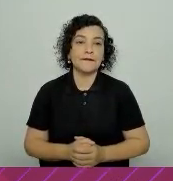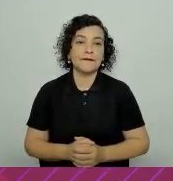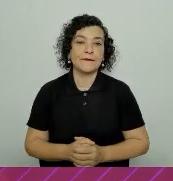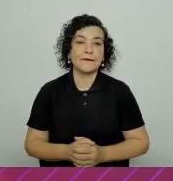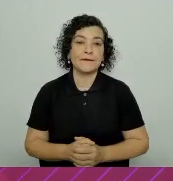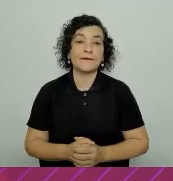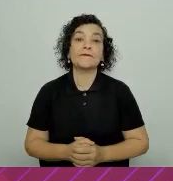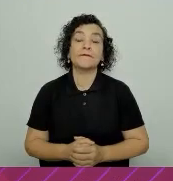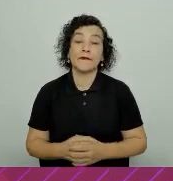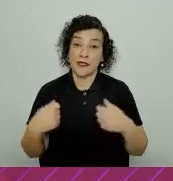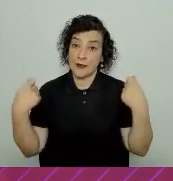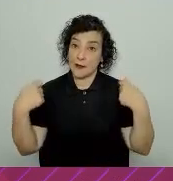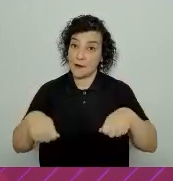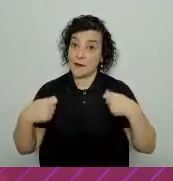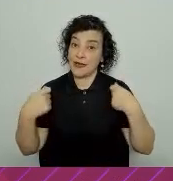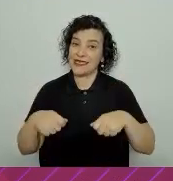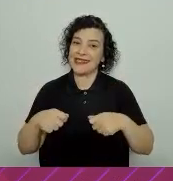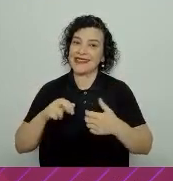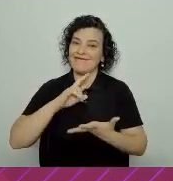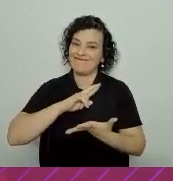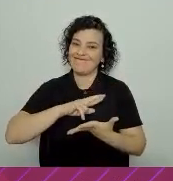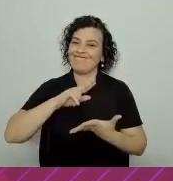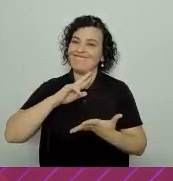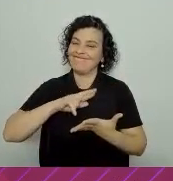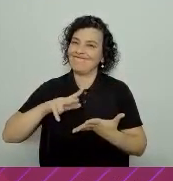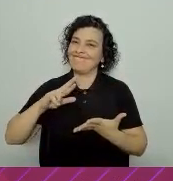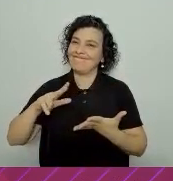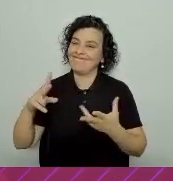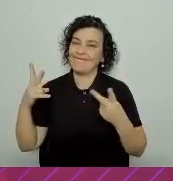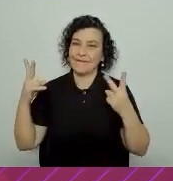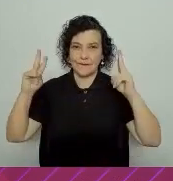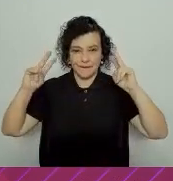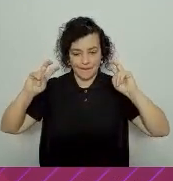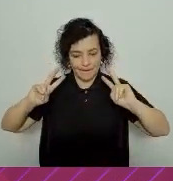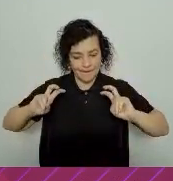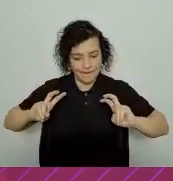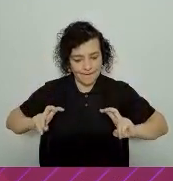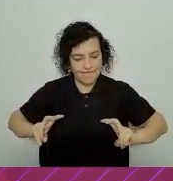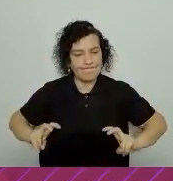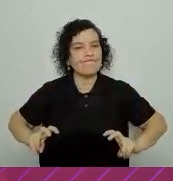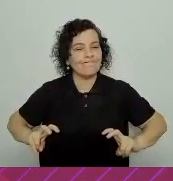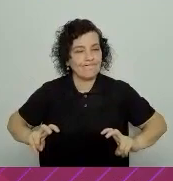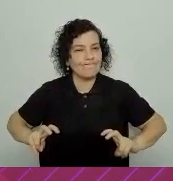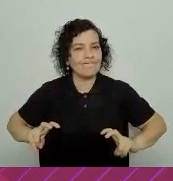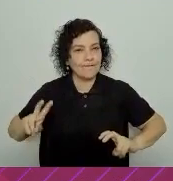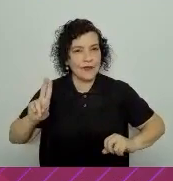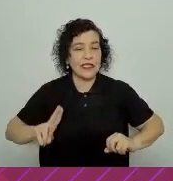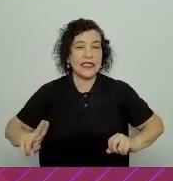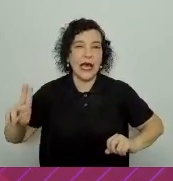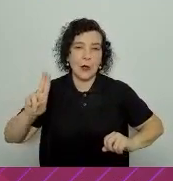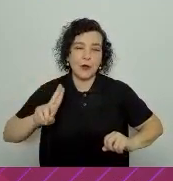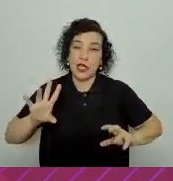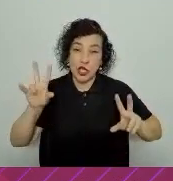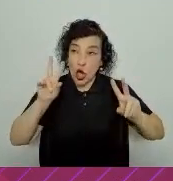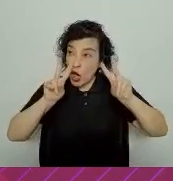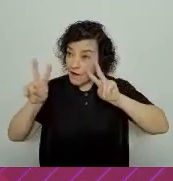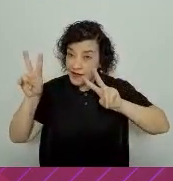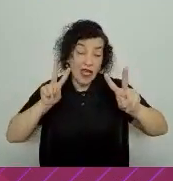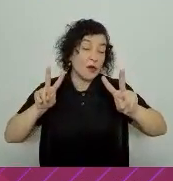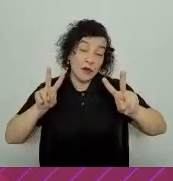a gente vai ter que usar outro sentido nós temos outros sentidos né e nós não temos só a visão a gente